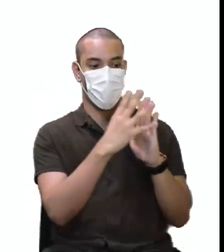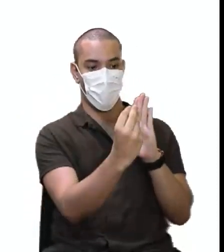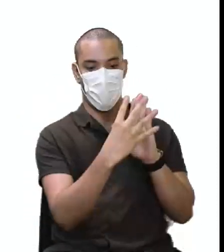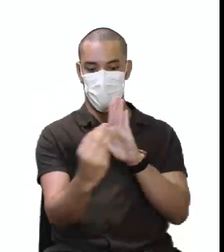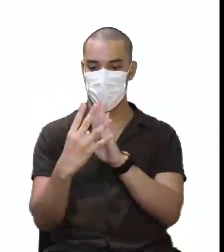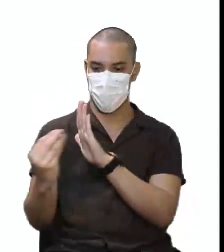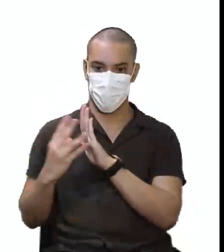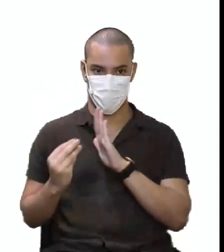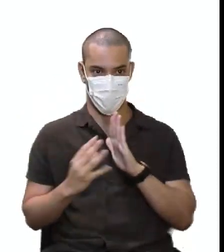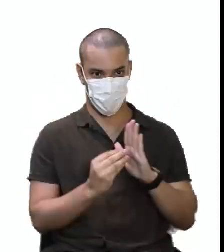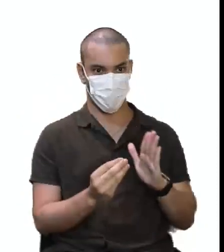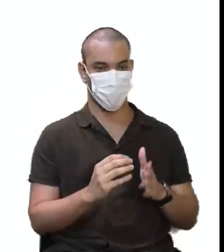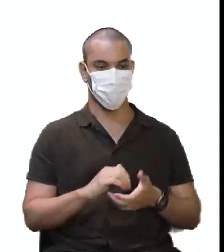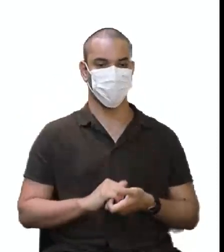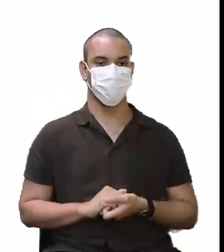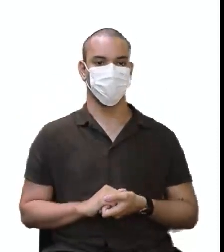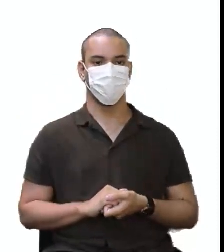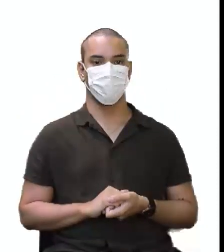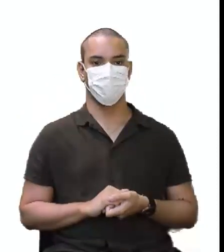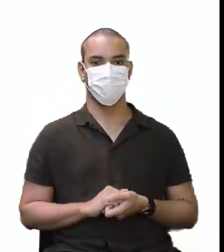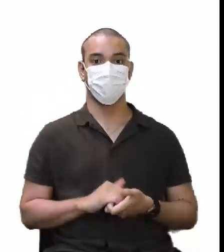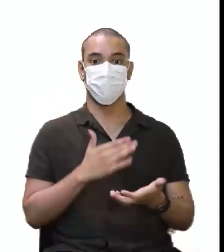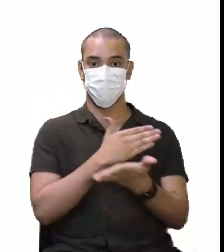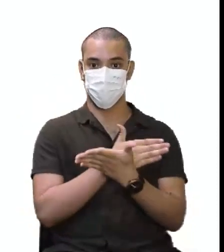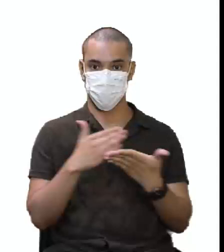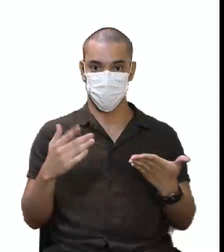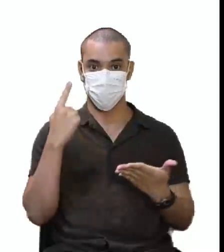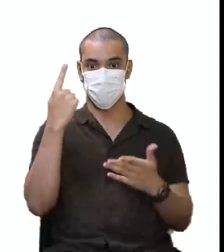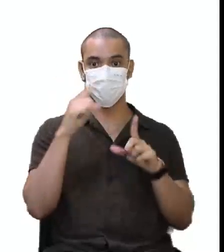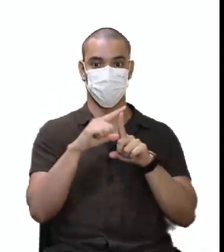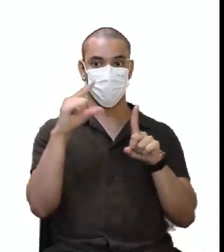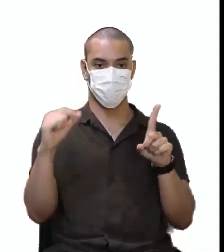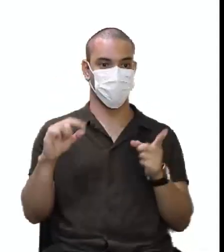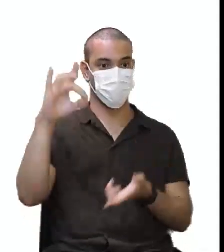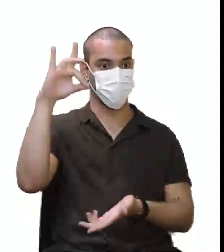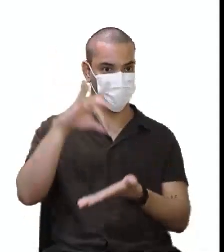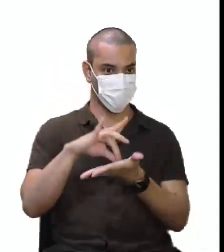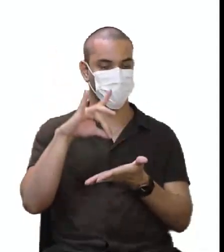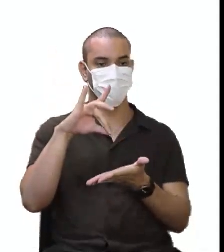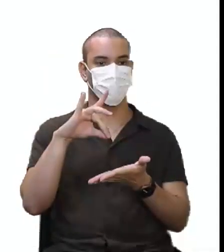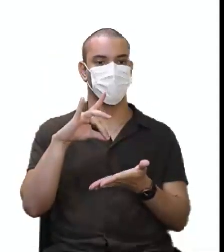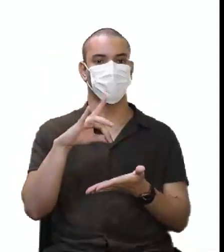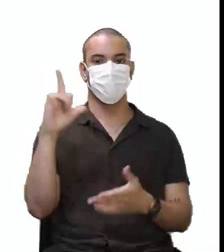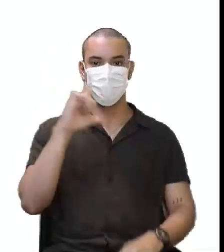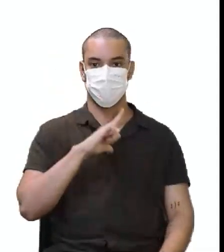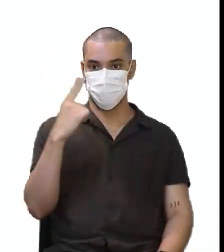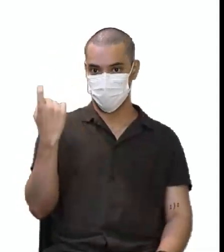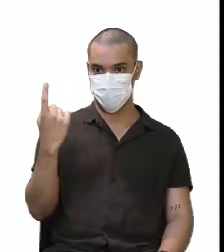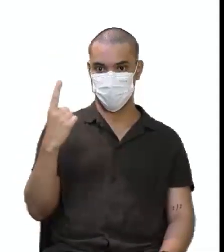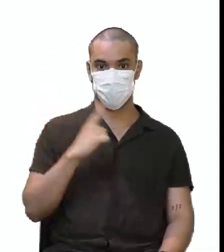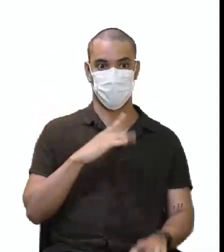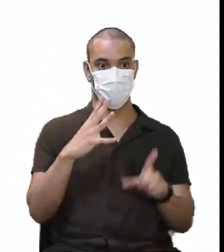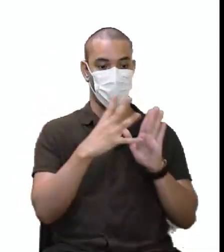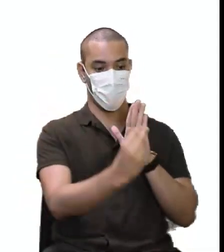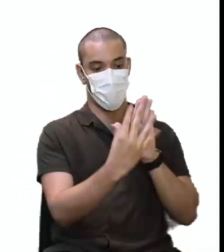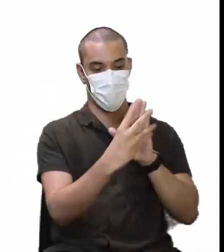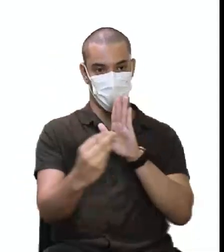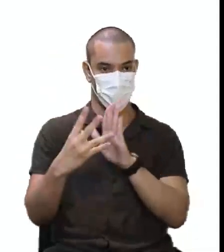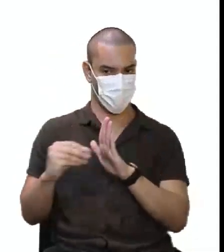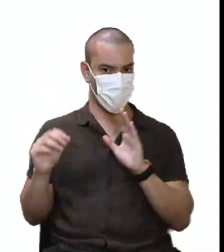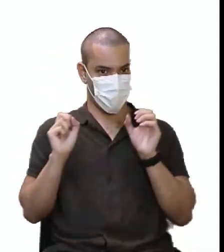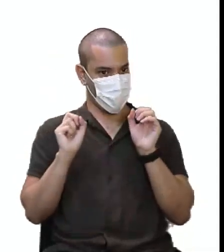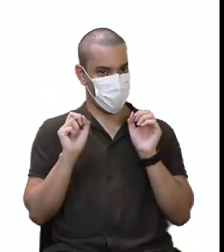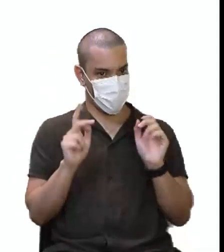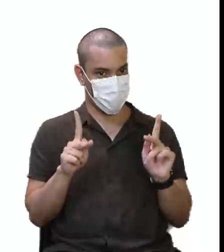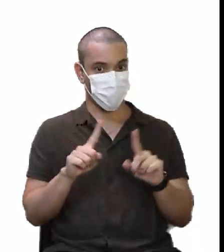tá? Aqui. A partir de uma planta original. Então, você tinha uma planta original, você fez clones dela, ok.